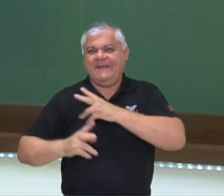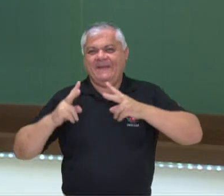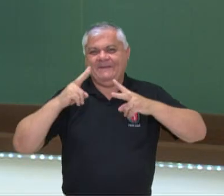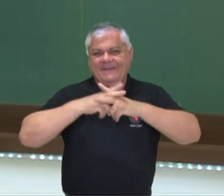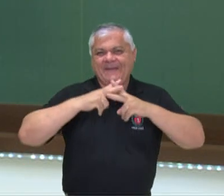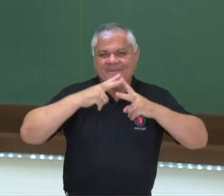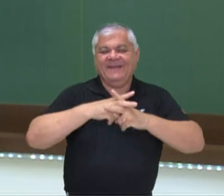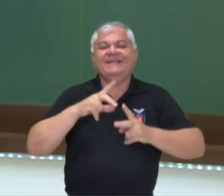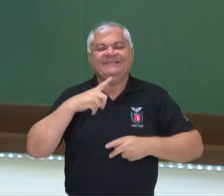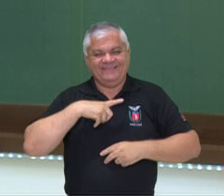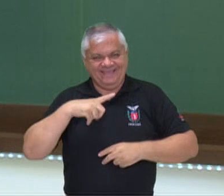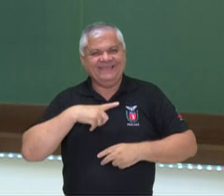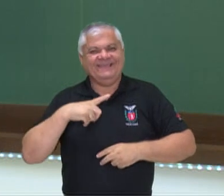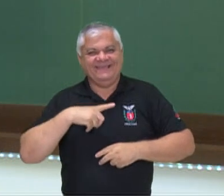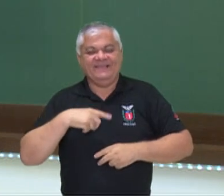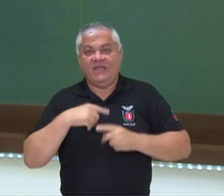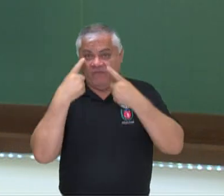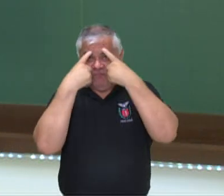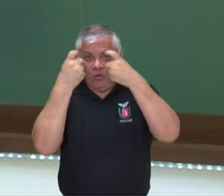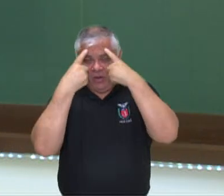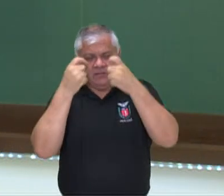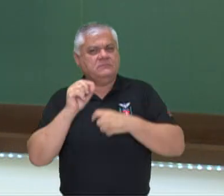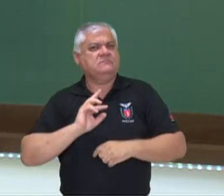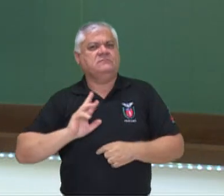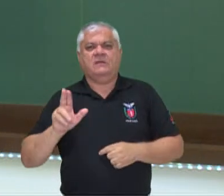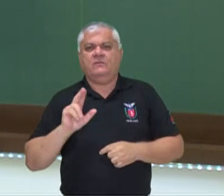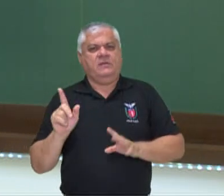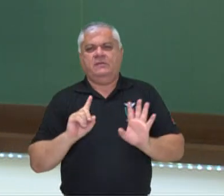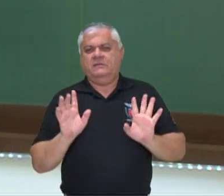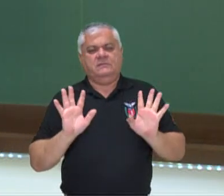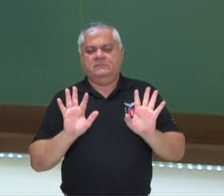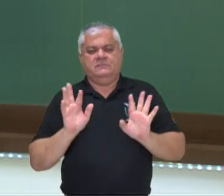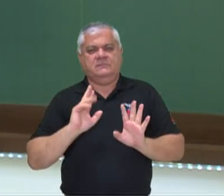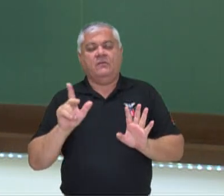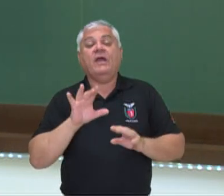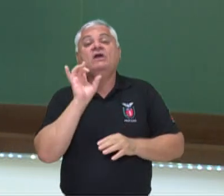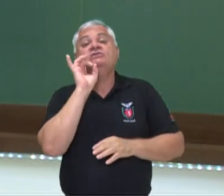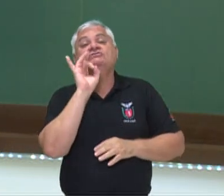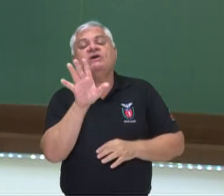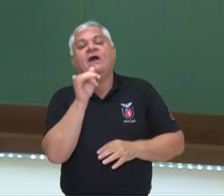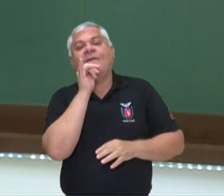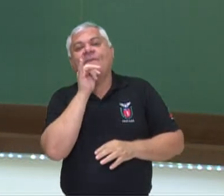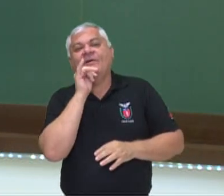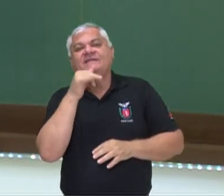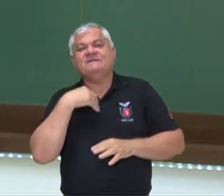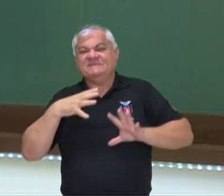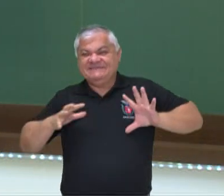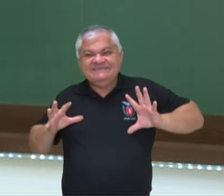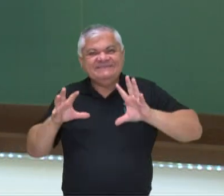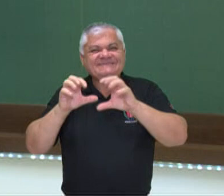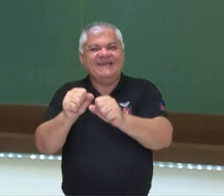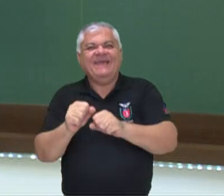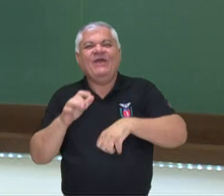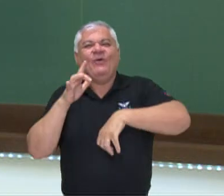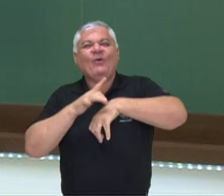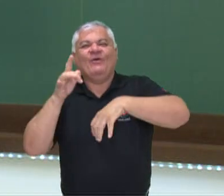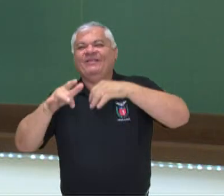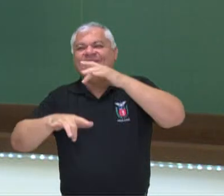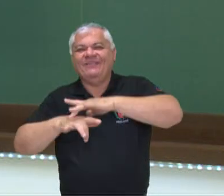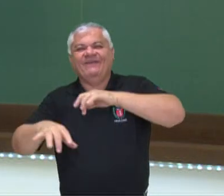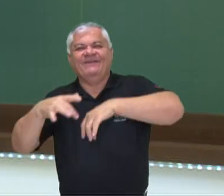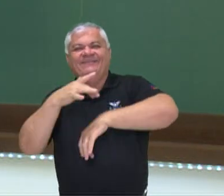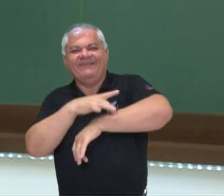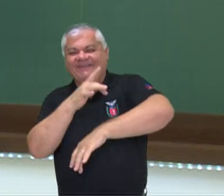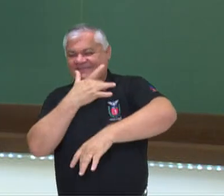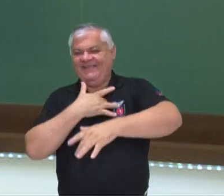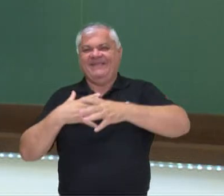o rugby não é violento, gente. O que acontece é que ele permite um maior contato físico, diferente